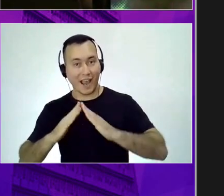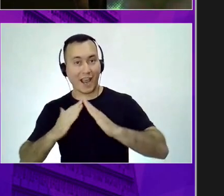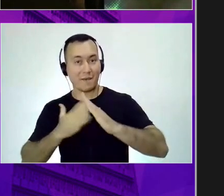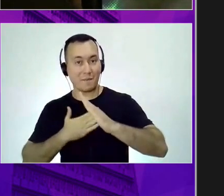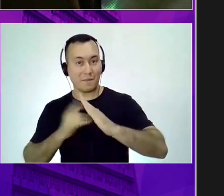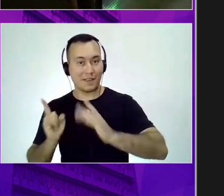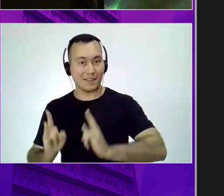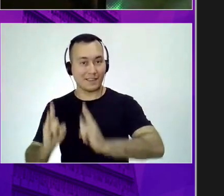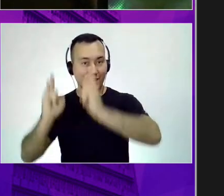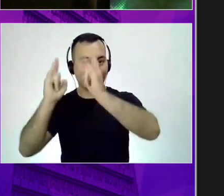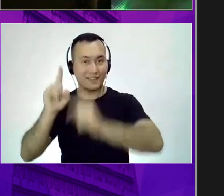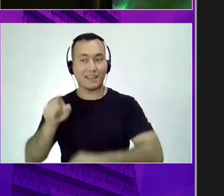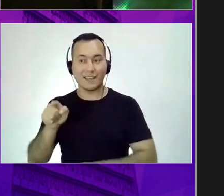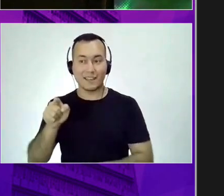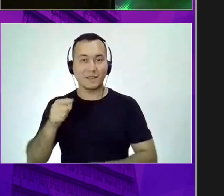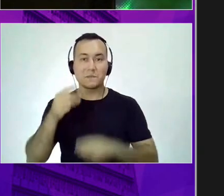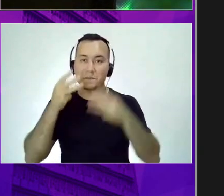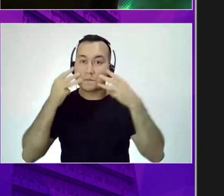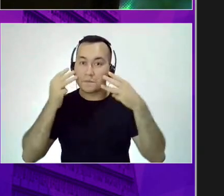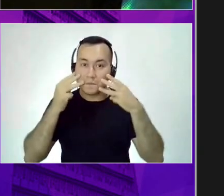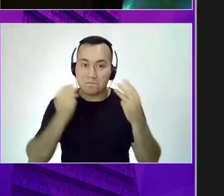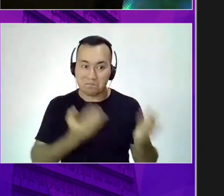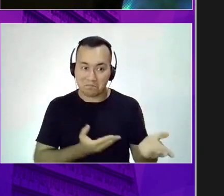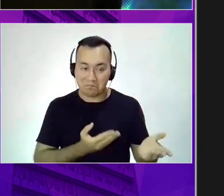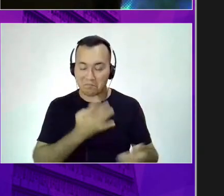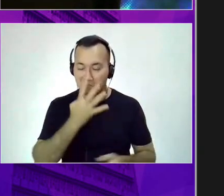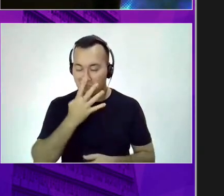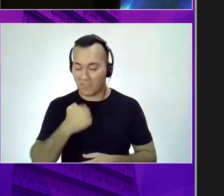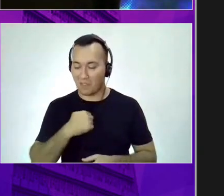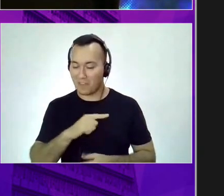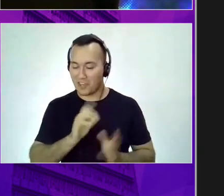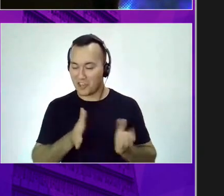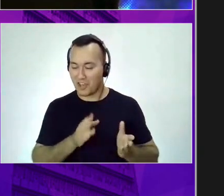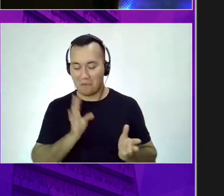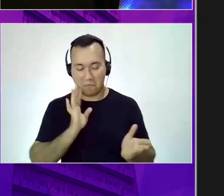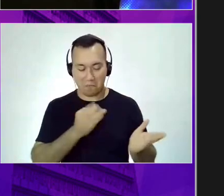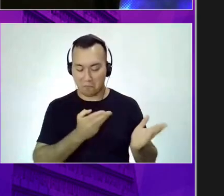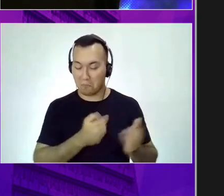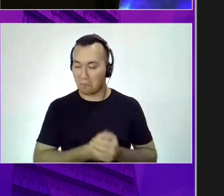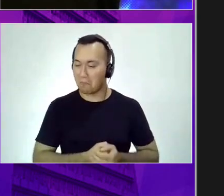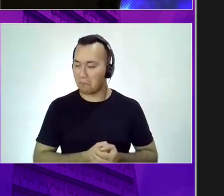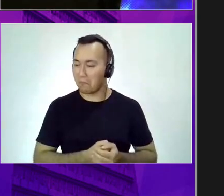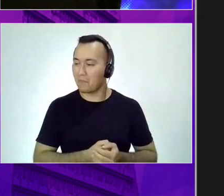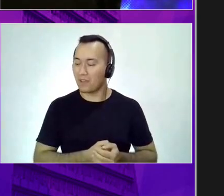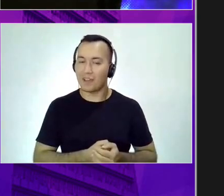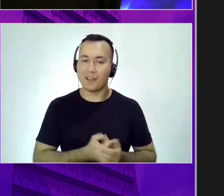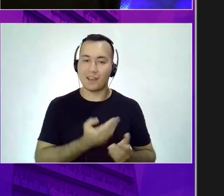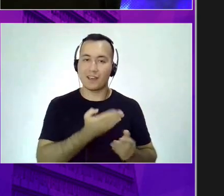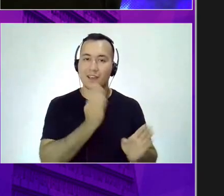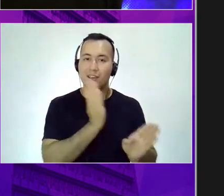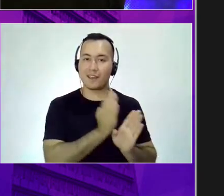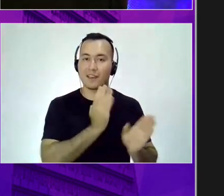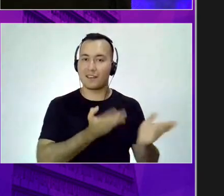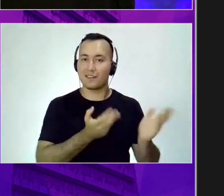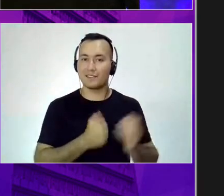vida, as características que eu coloquei ali, que eu posso adotar um gato. Então, eu posso ir lá na minha página, por exemplo, e escolher ali o gato